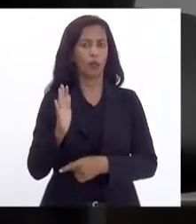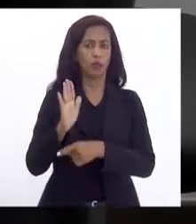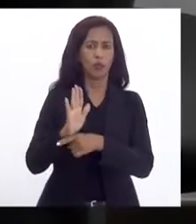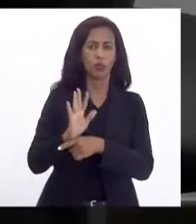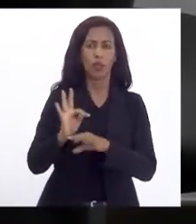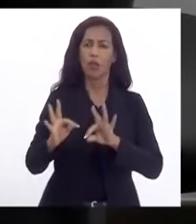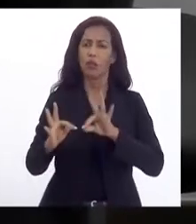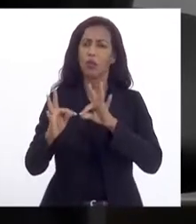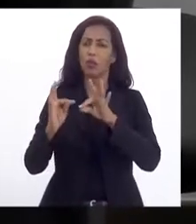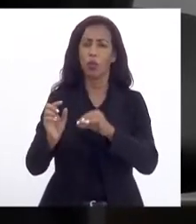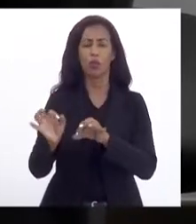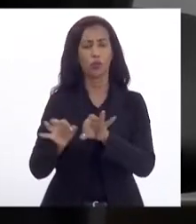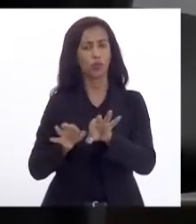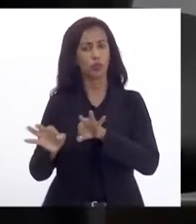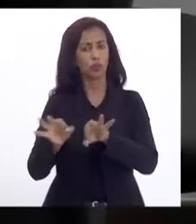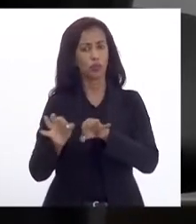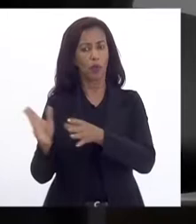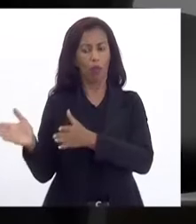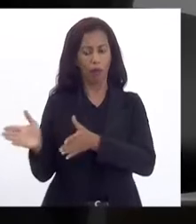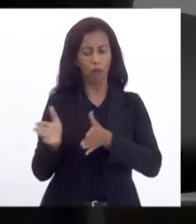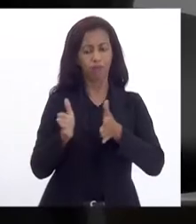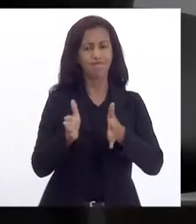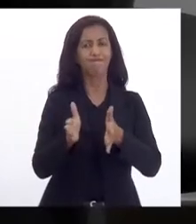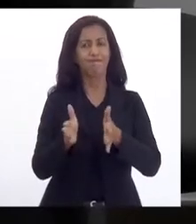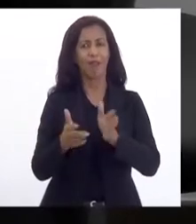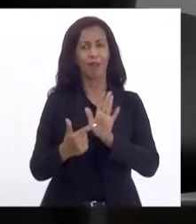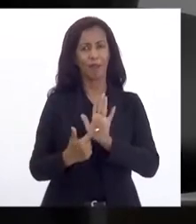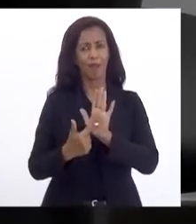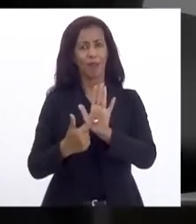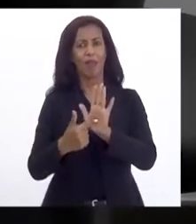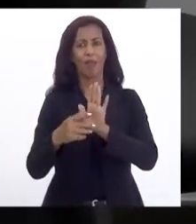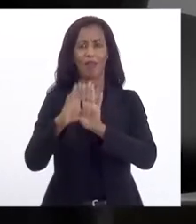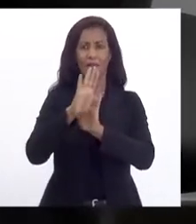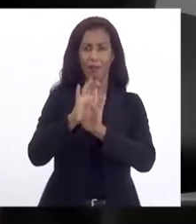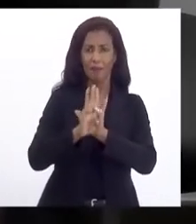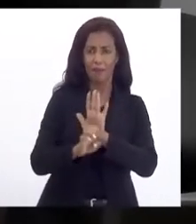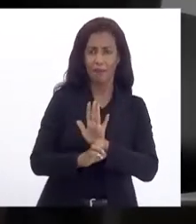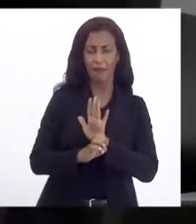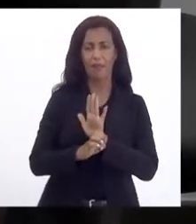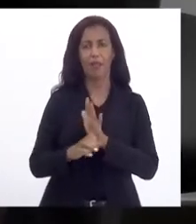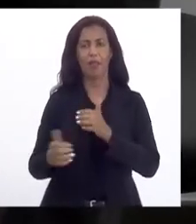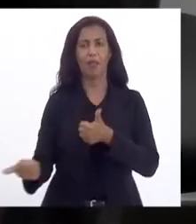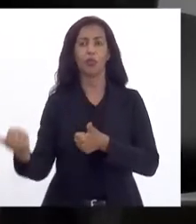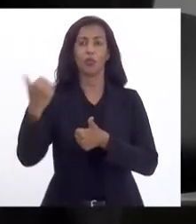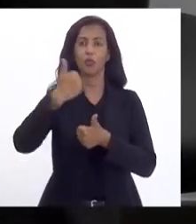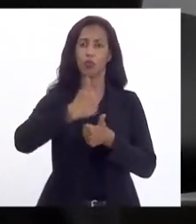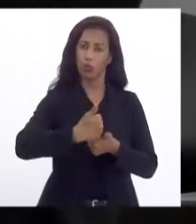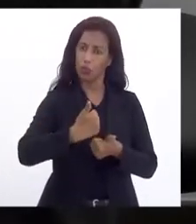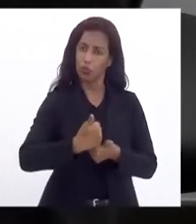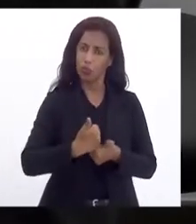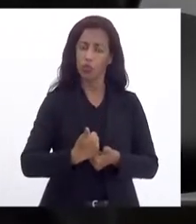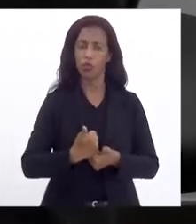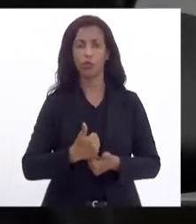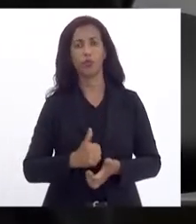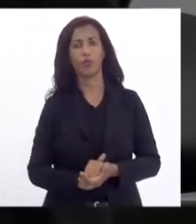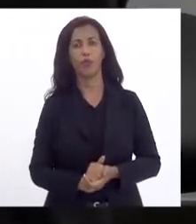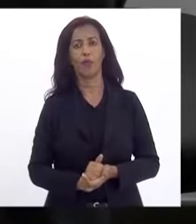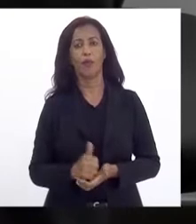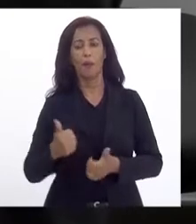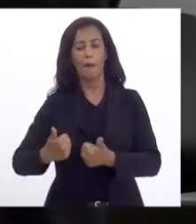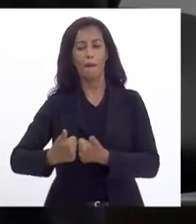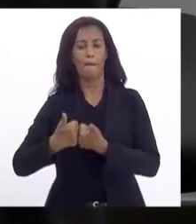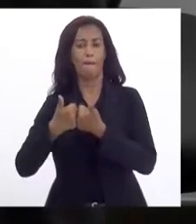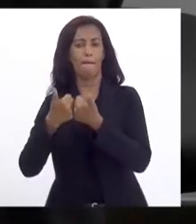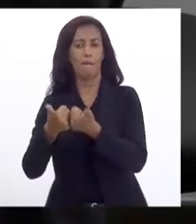os projetos de leis que passam por aqui, apresentando emendas, apresentando substitutivos, né, para uma